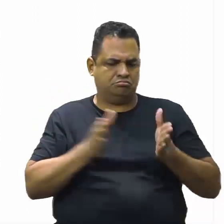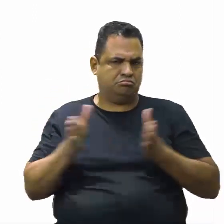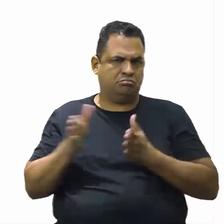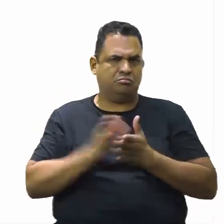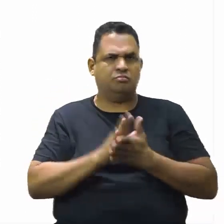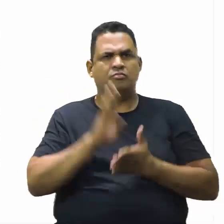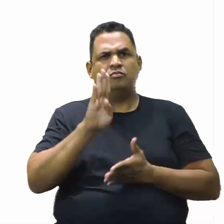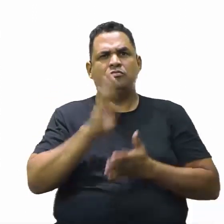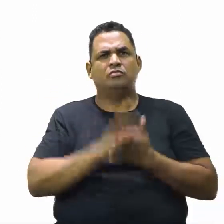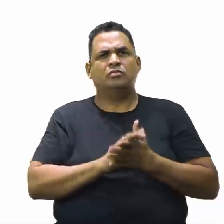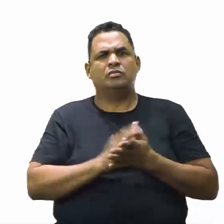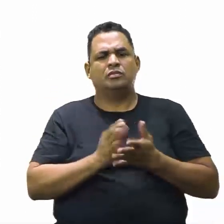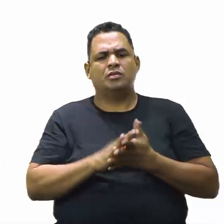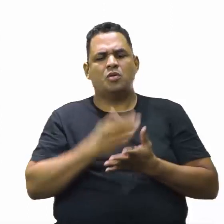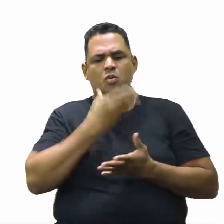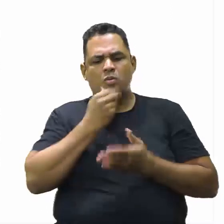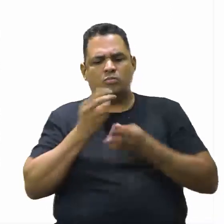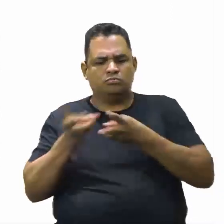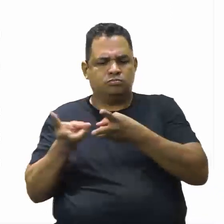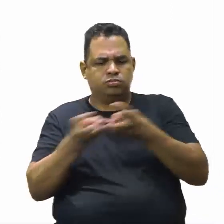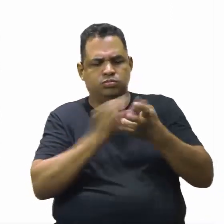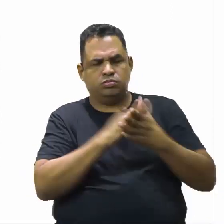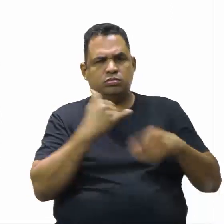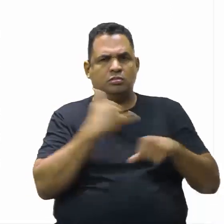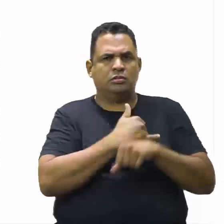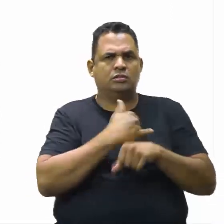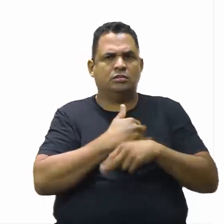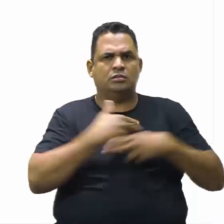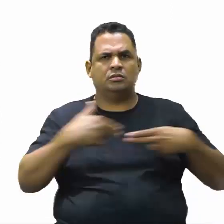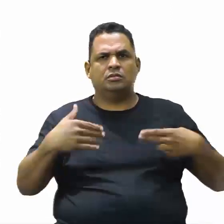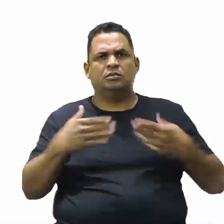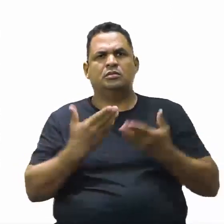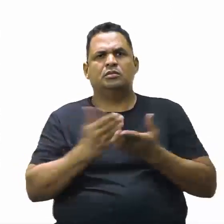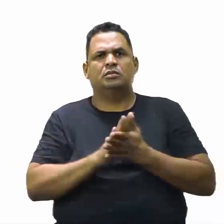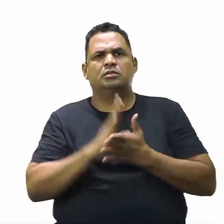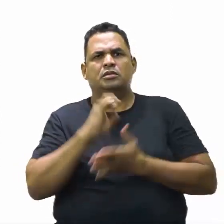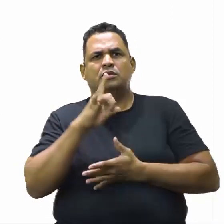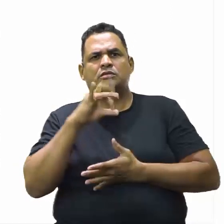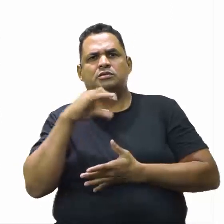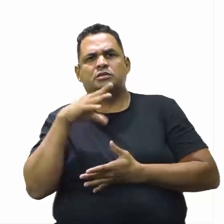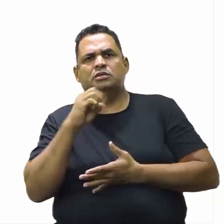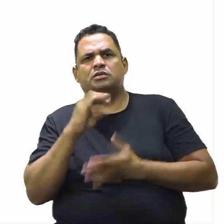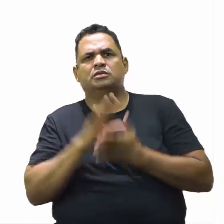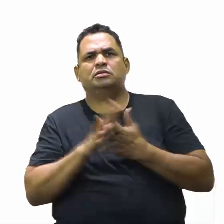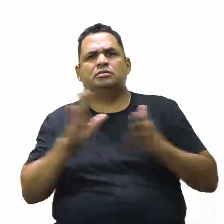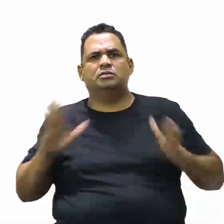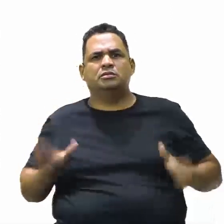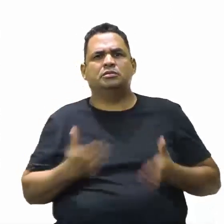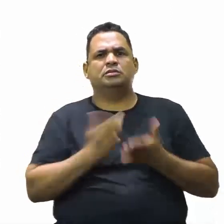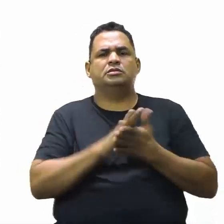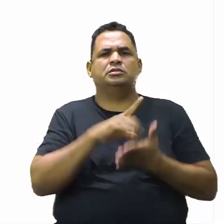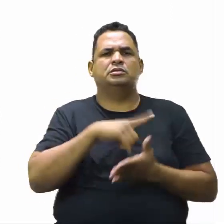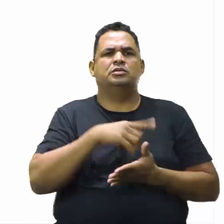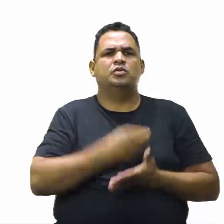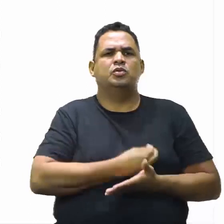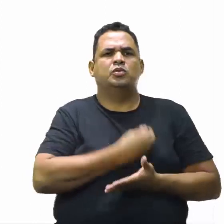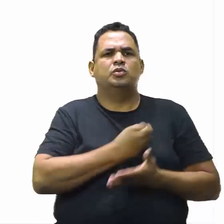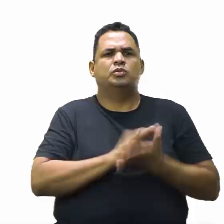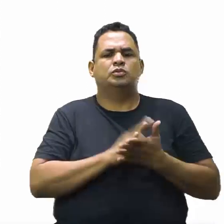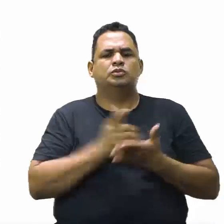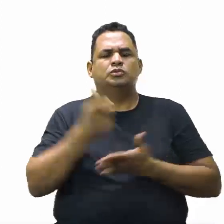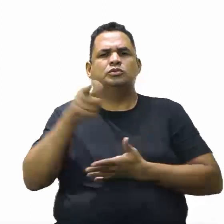Alternativa B, os garimpeiros, através da extração de cassiterita, estimularam a presença de